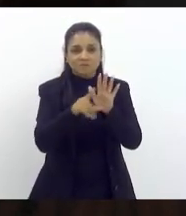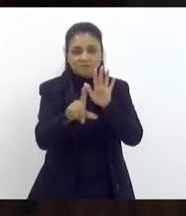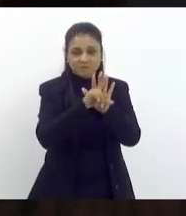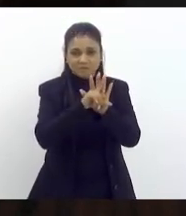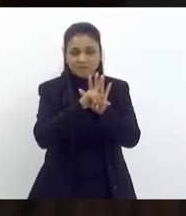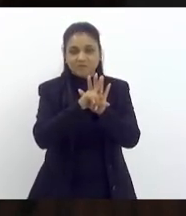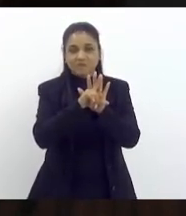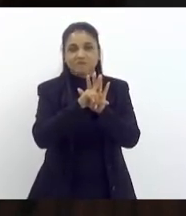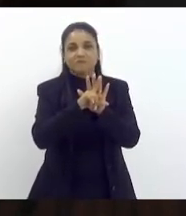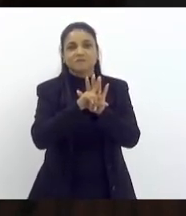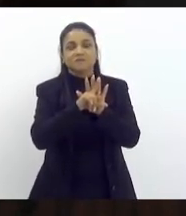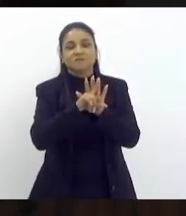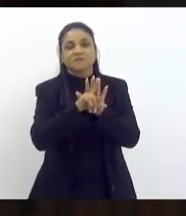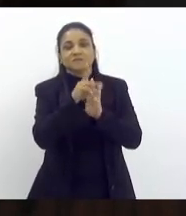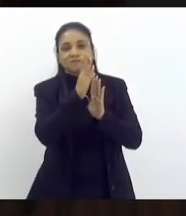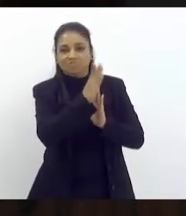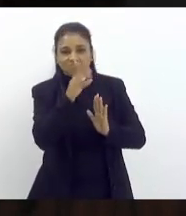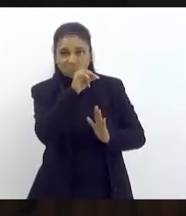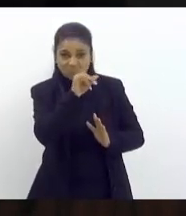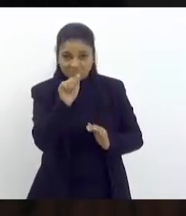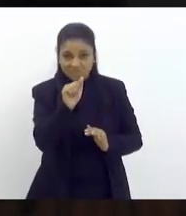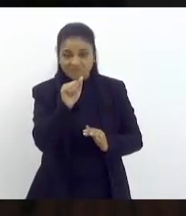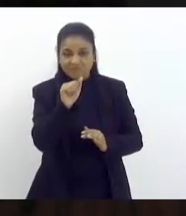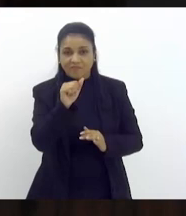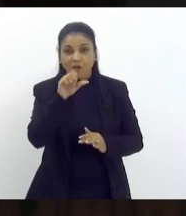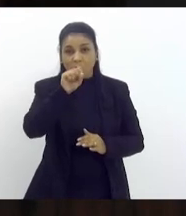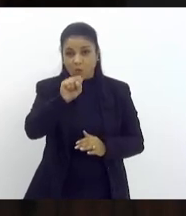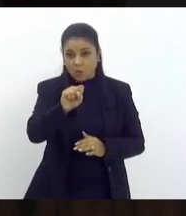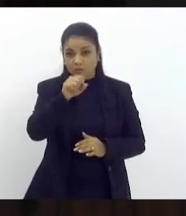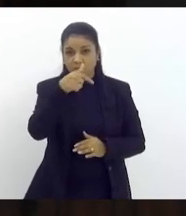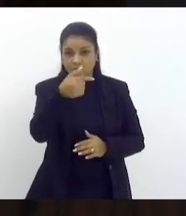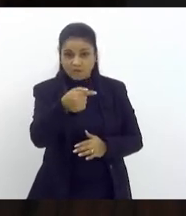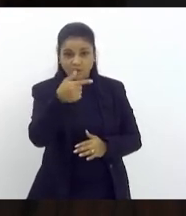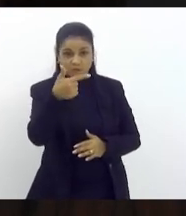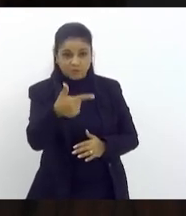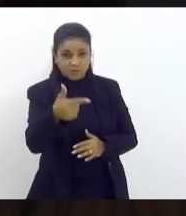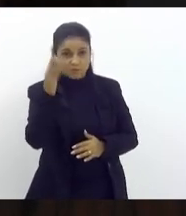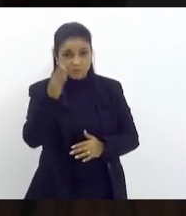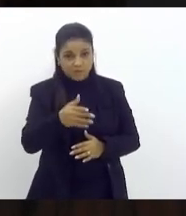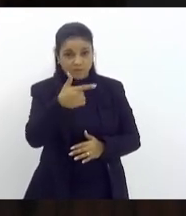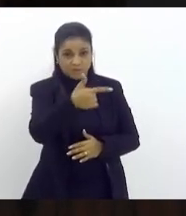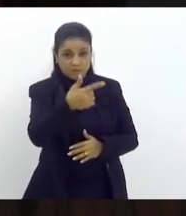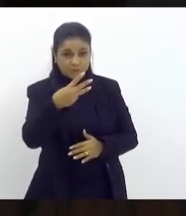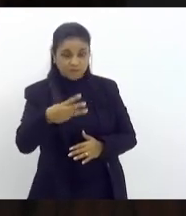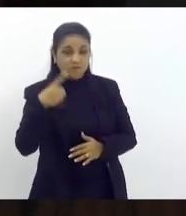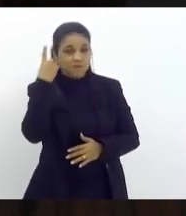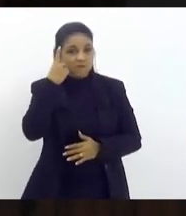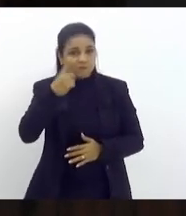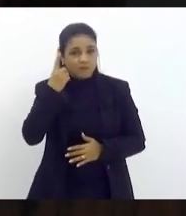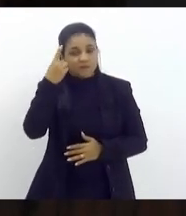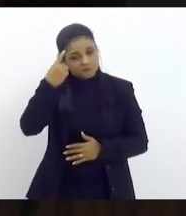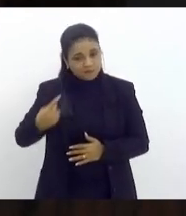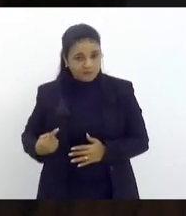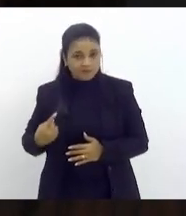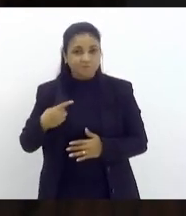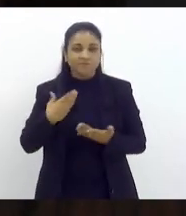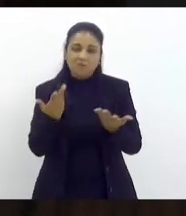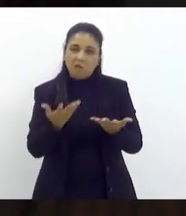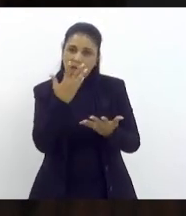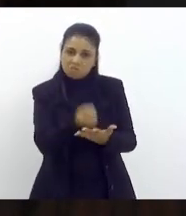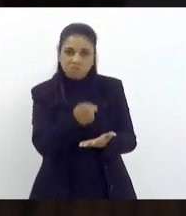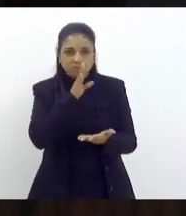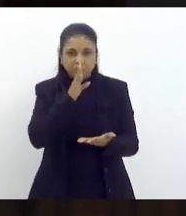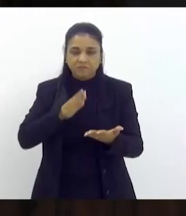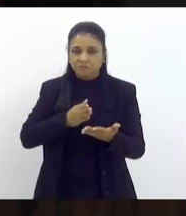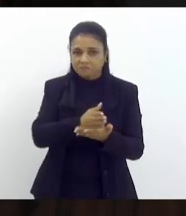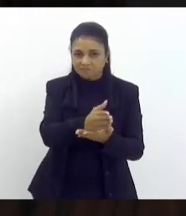no dia do pl 872 de 23 a deputada Como